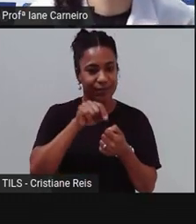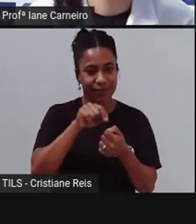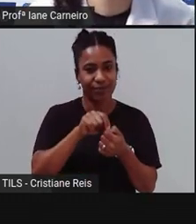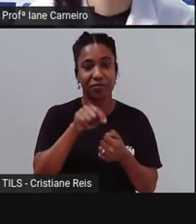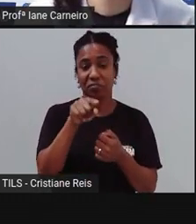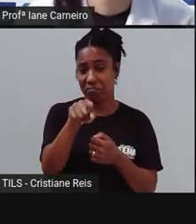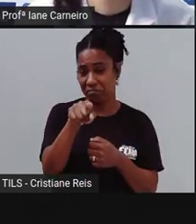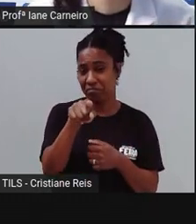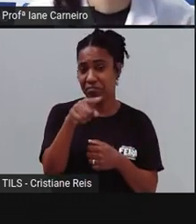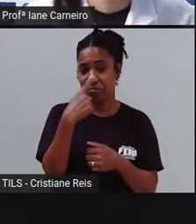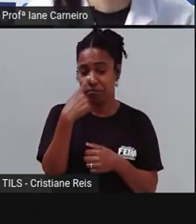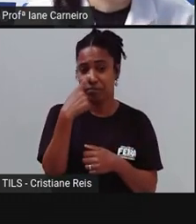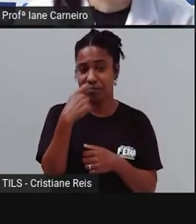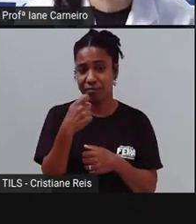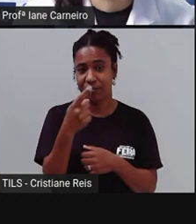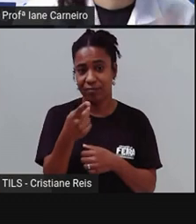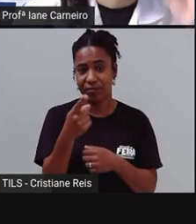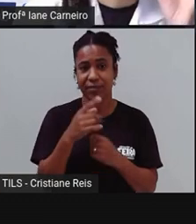ó.